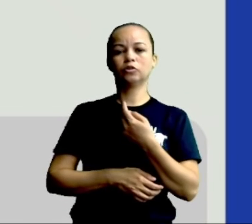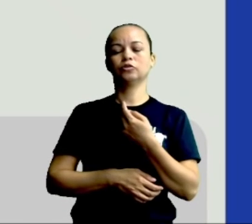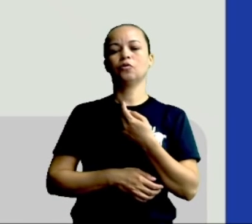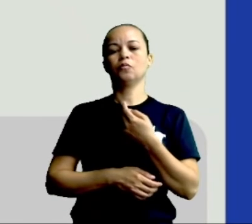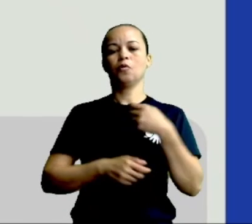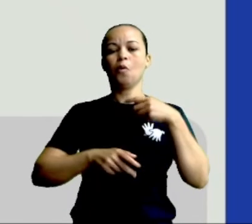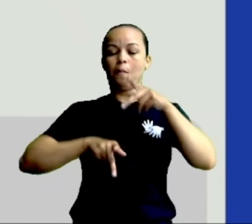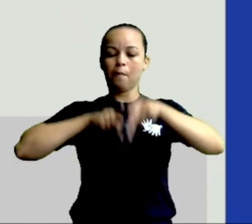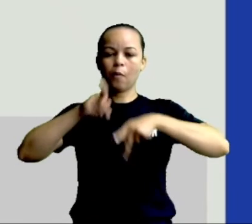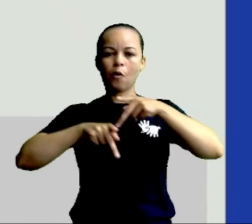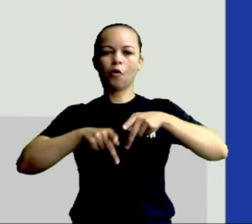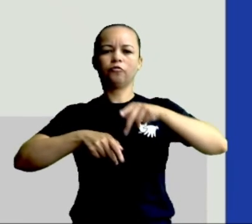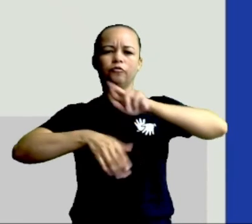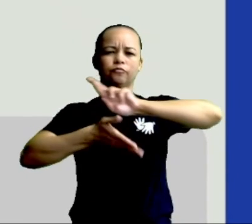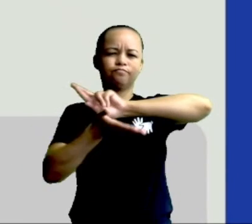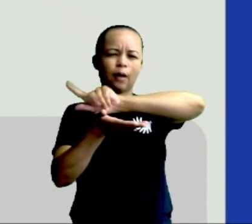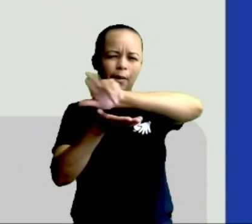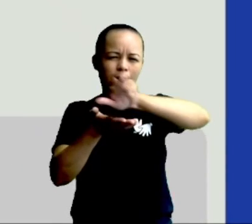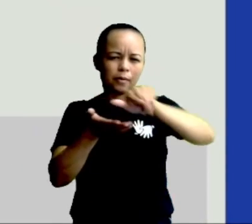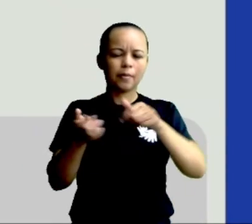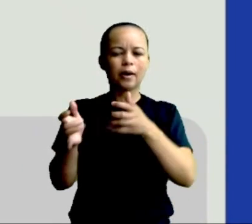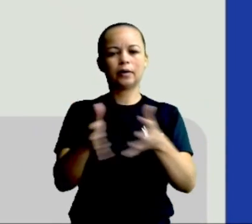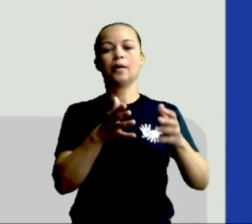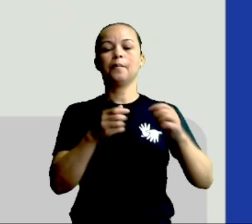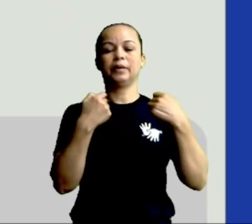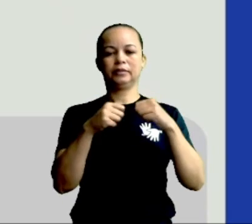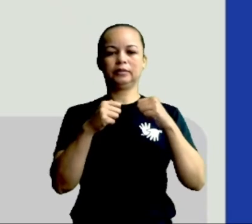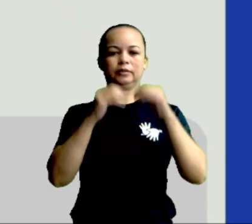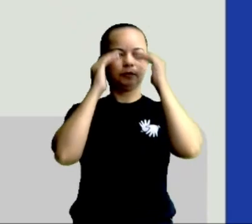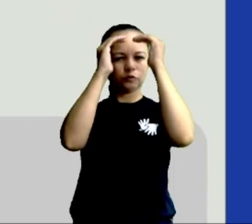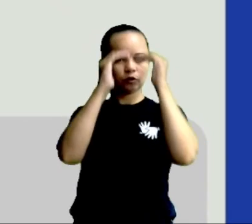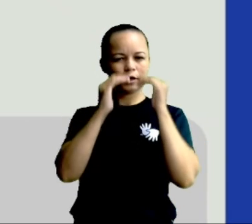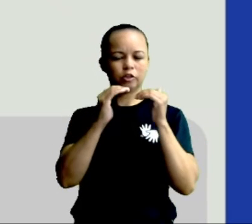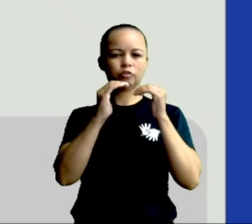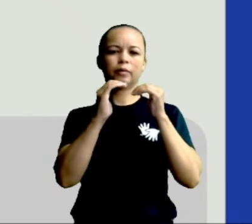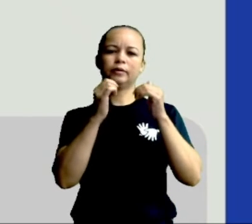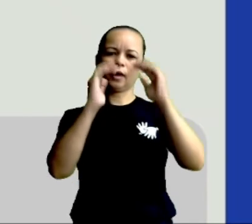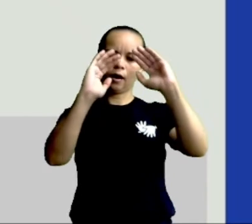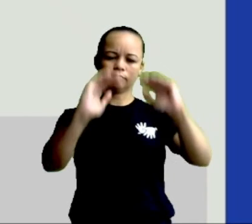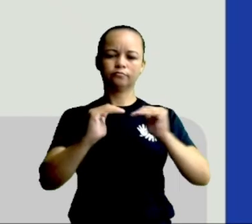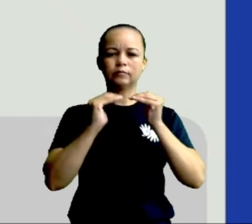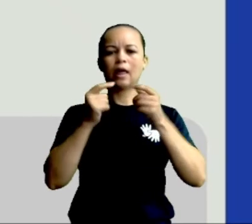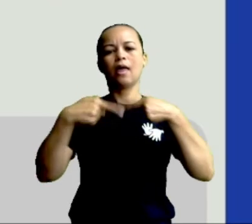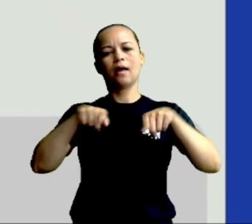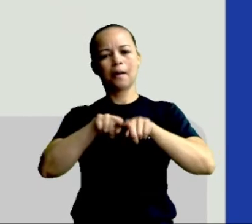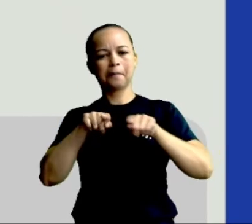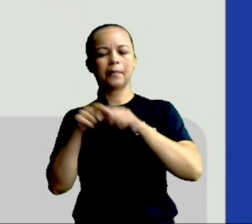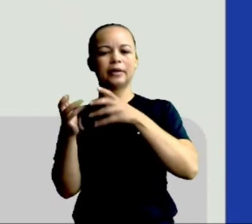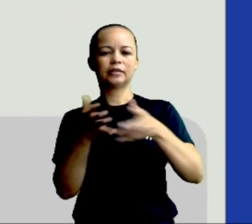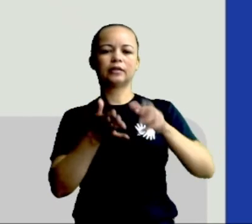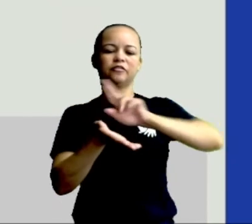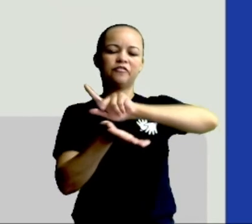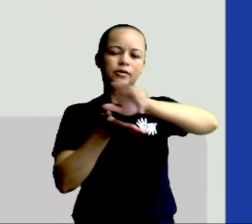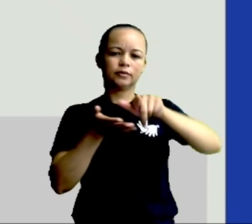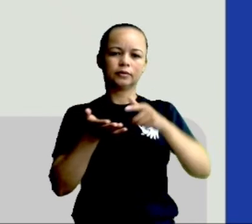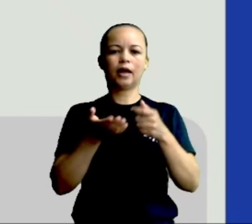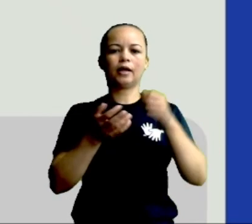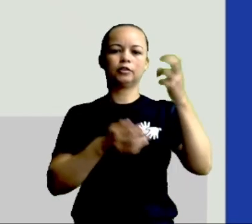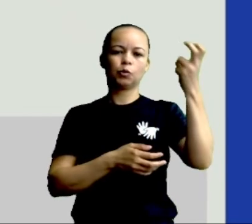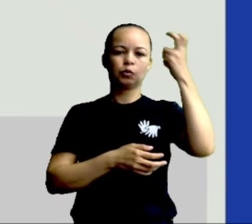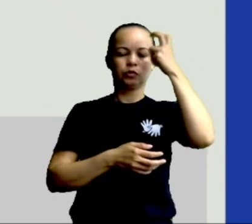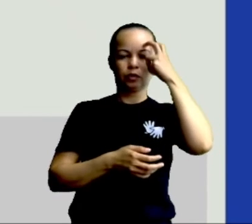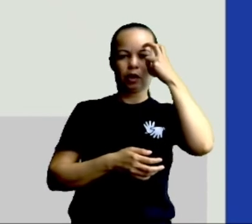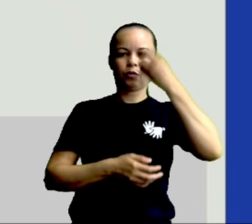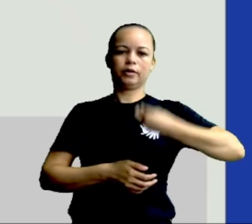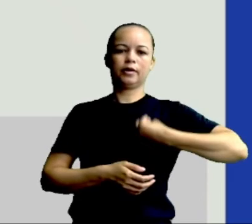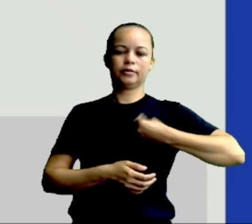povo diversificado, devemos nos respeitar e respeitar essa riqueza e essa diversidade cultural que existe